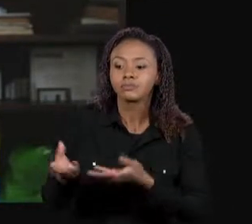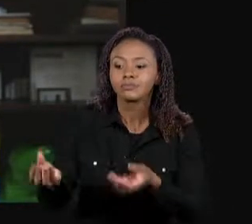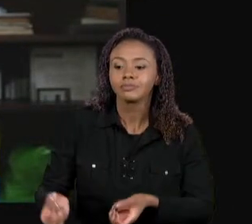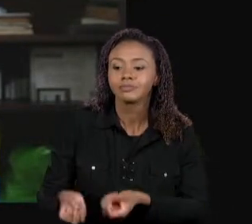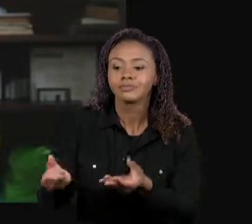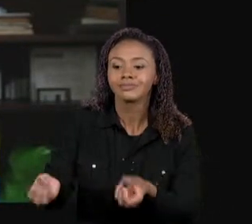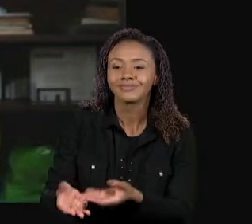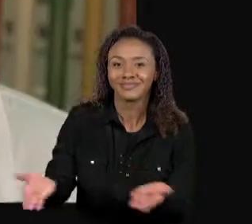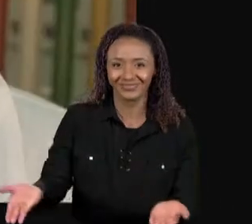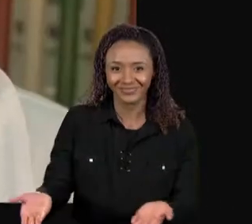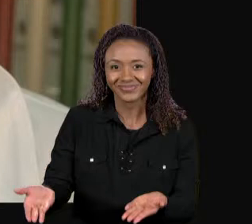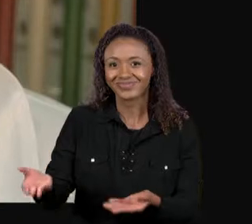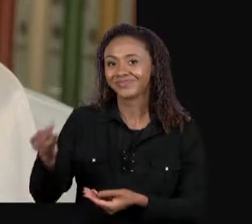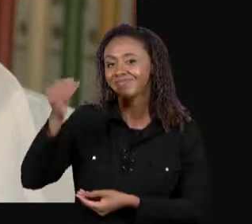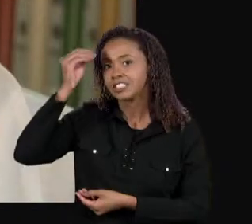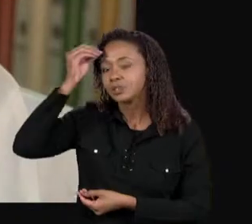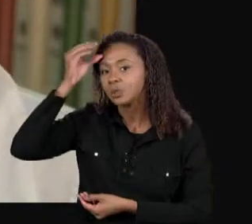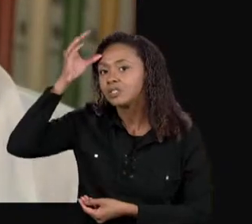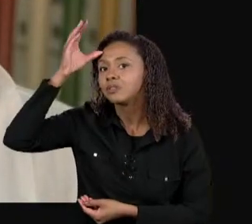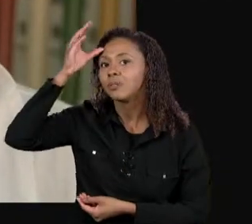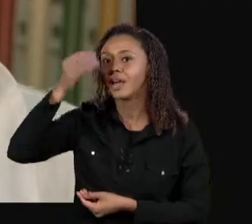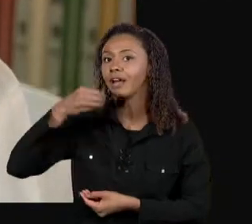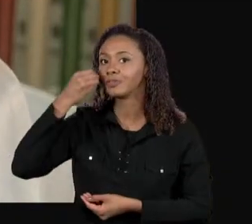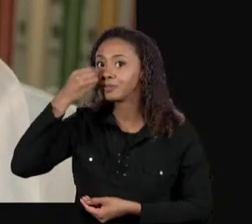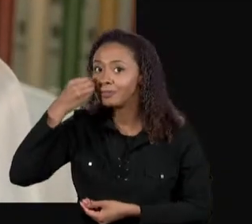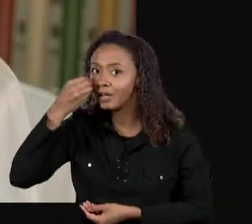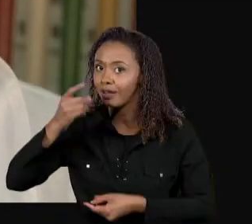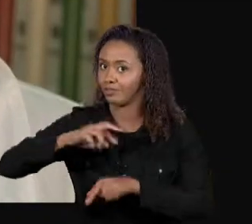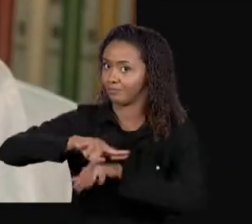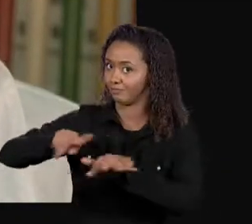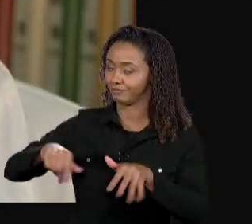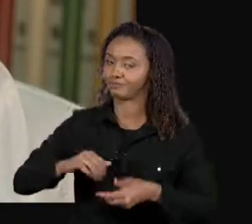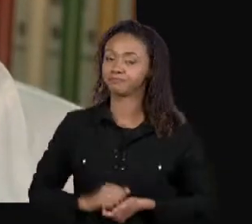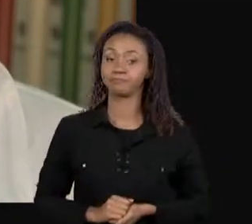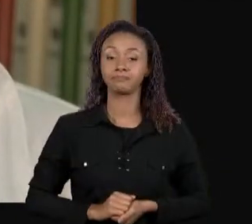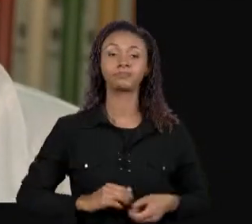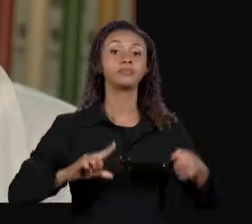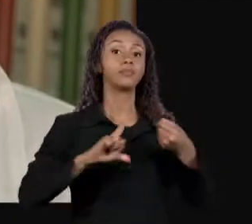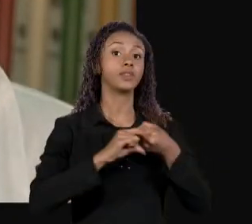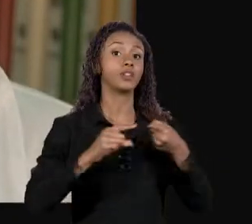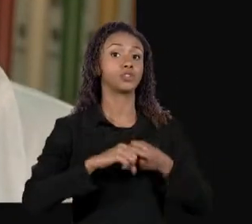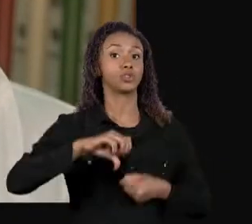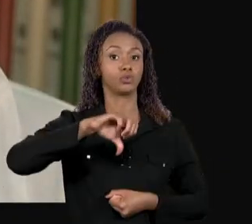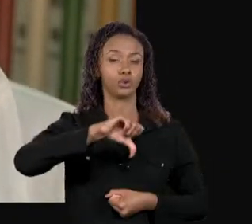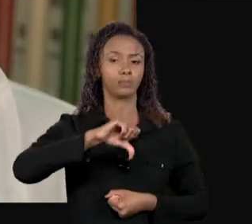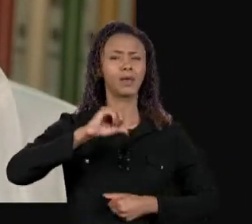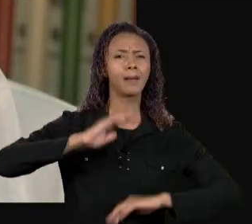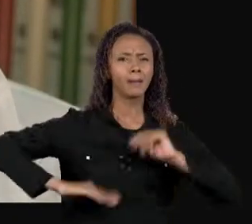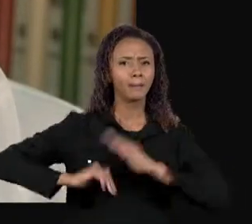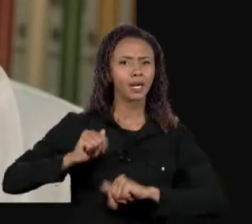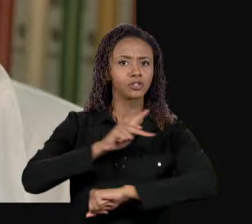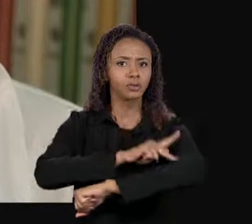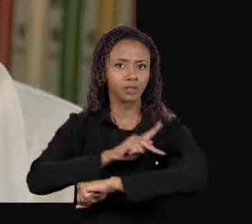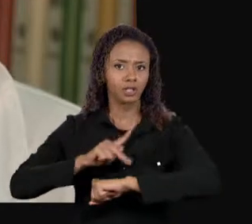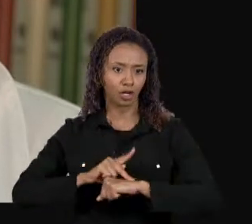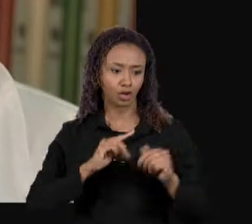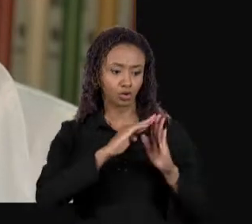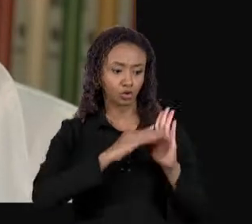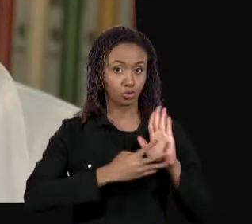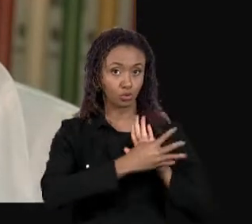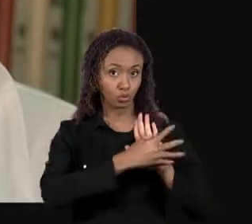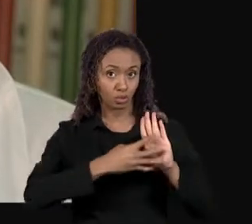que estão envolvidas nisso. Artigo 9º. As práticas pedagógicas que compõem a proposta curricular da